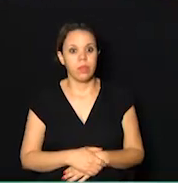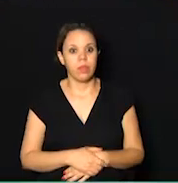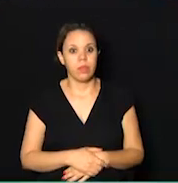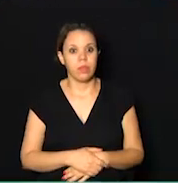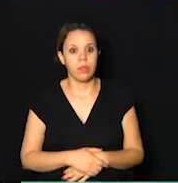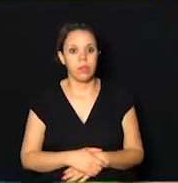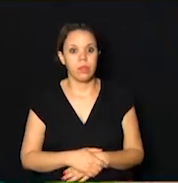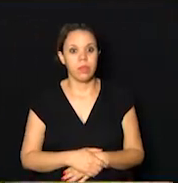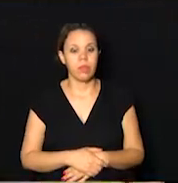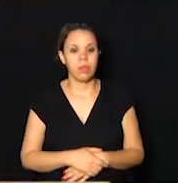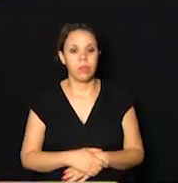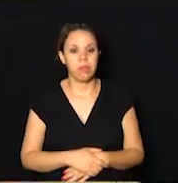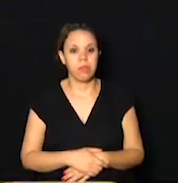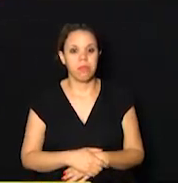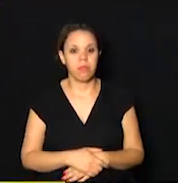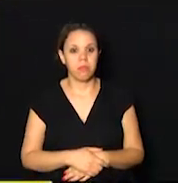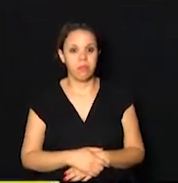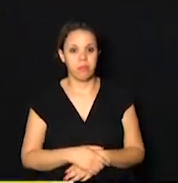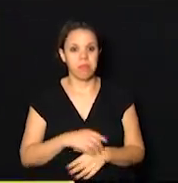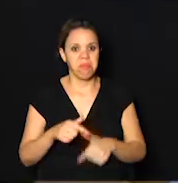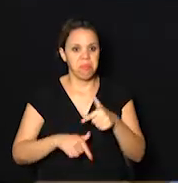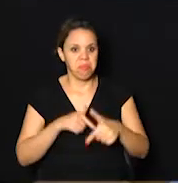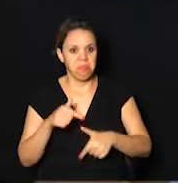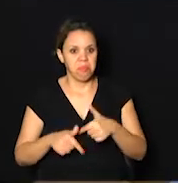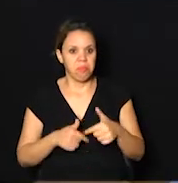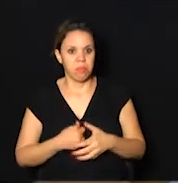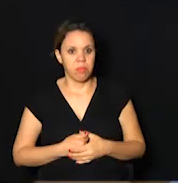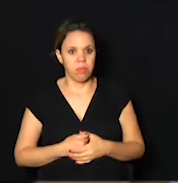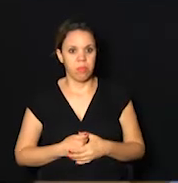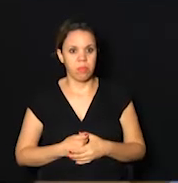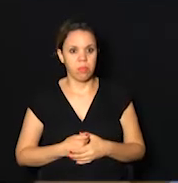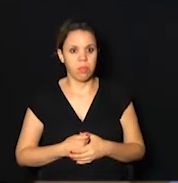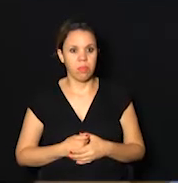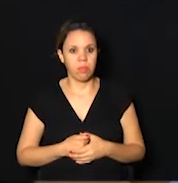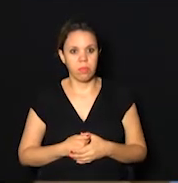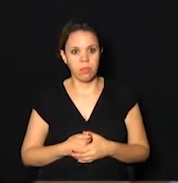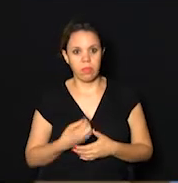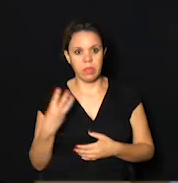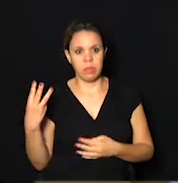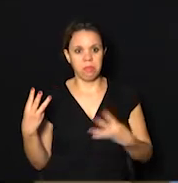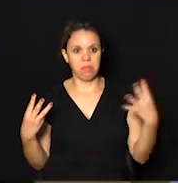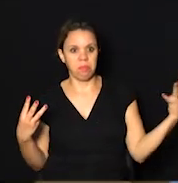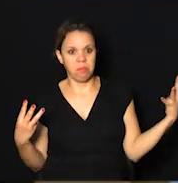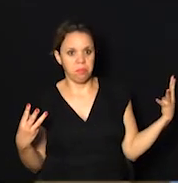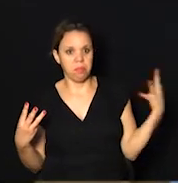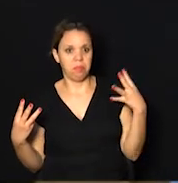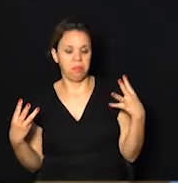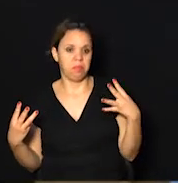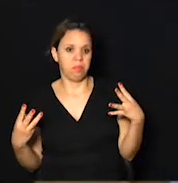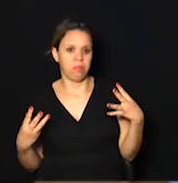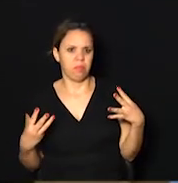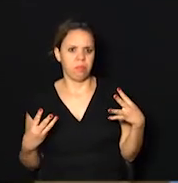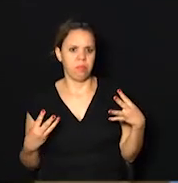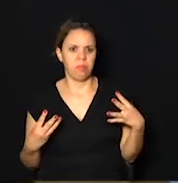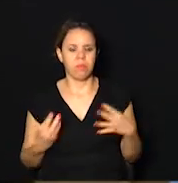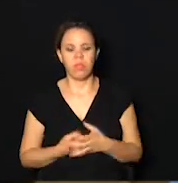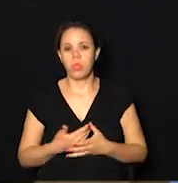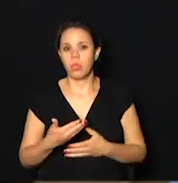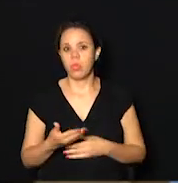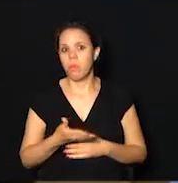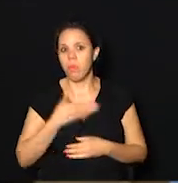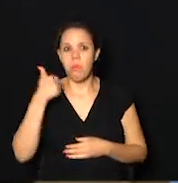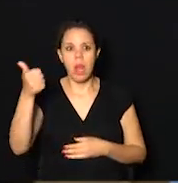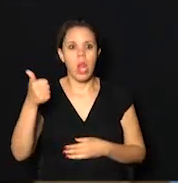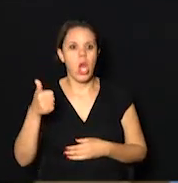verdade eu acho que a impõe é trabalho aí tem sei lá três quatro dos seis melhores